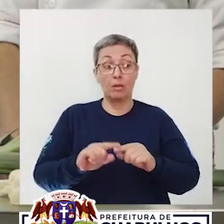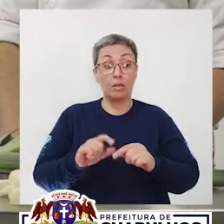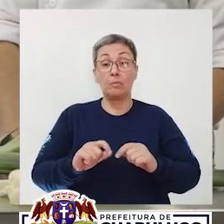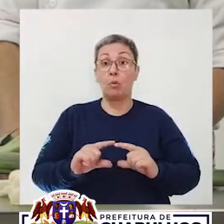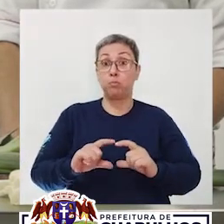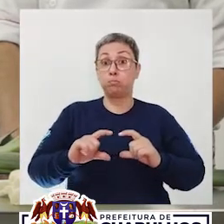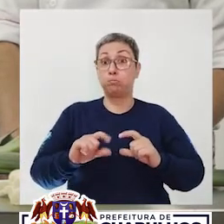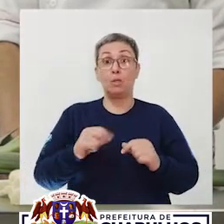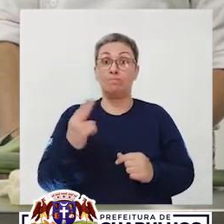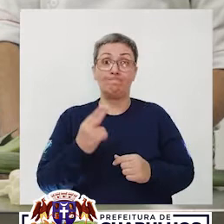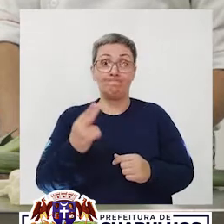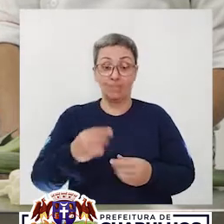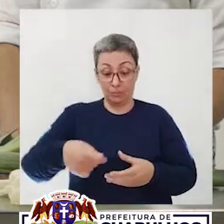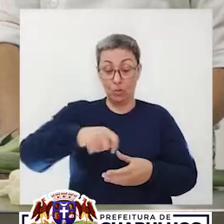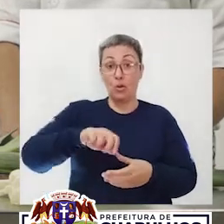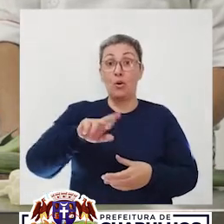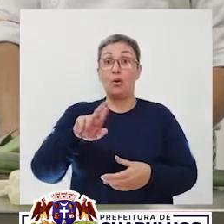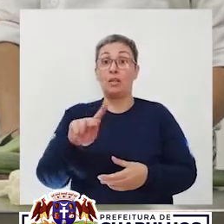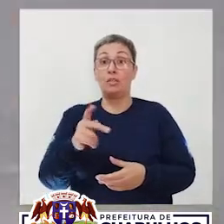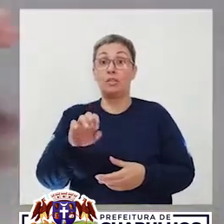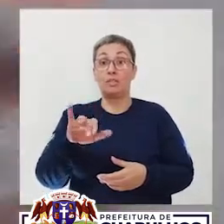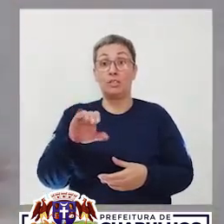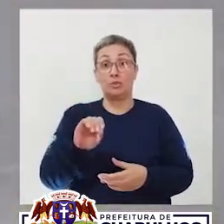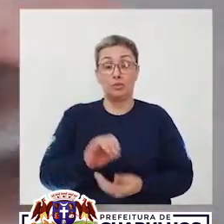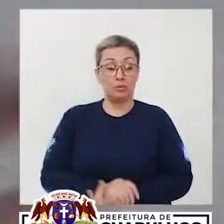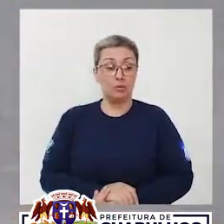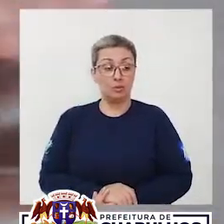ficar grossinho, ela cresce e não cabe o recheio.